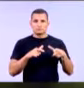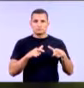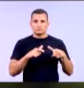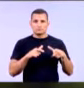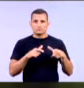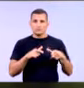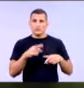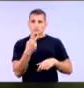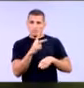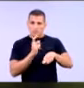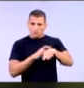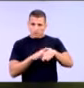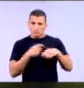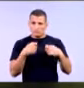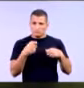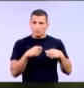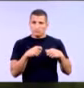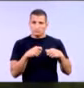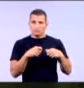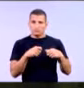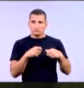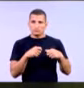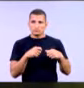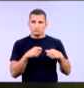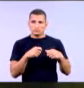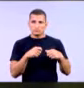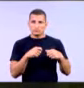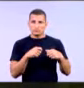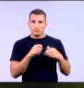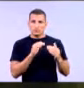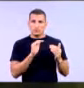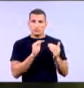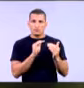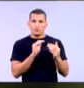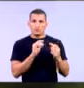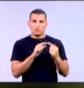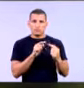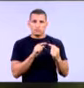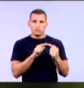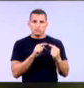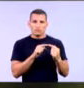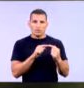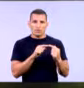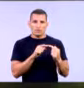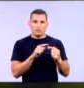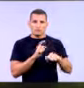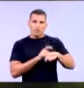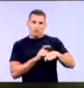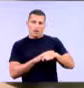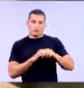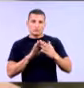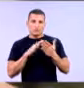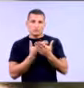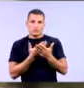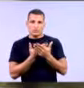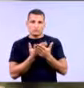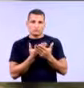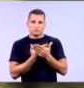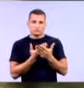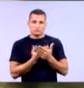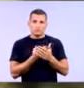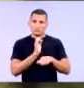o seu horário deve estar o horário do estágio deve estar de acordo com o horário dele de escolar, né? O estagiário